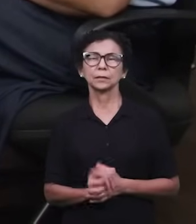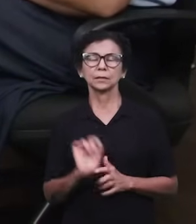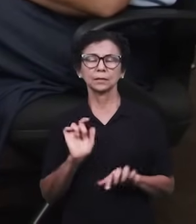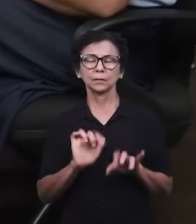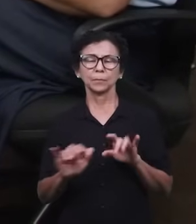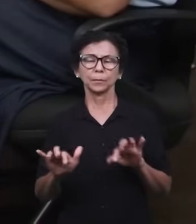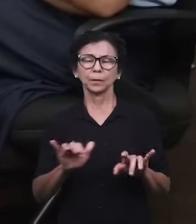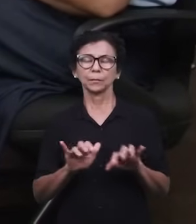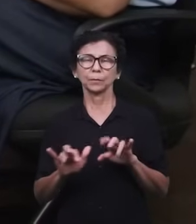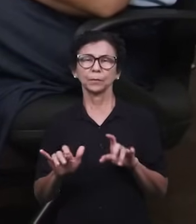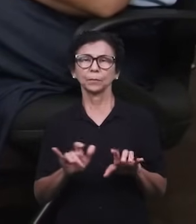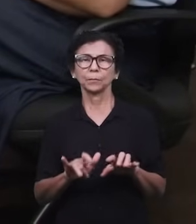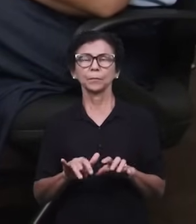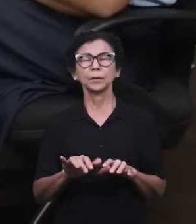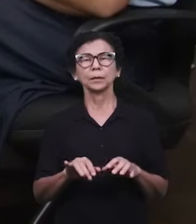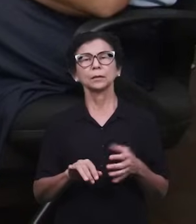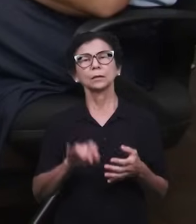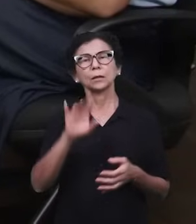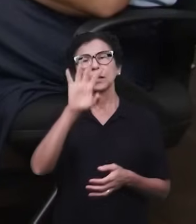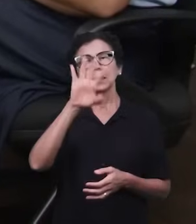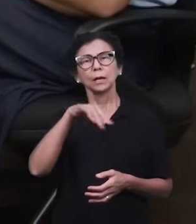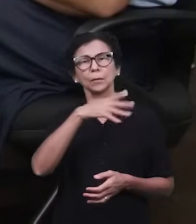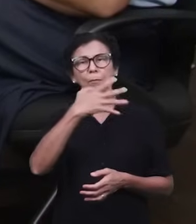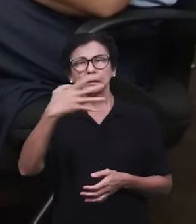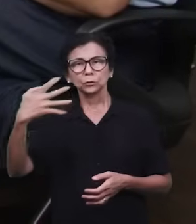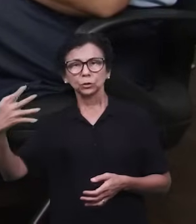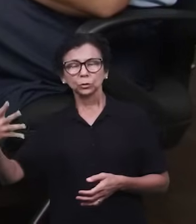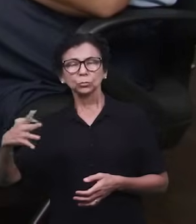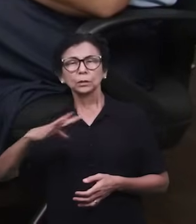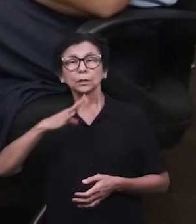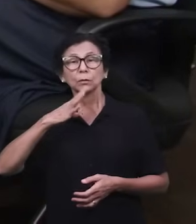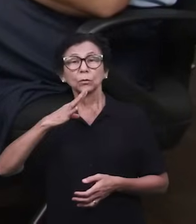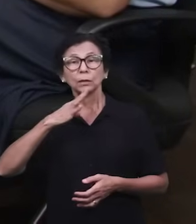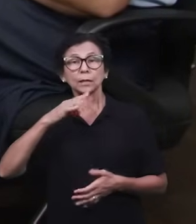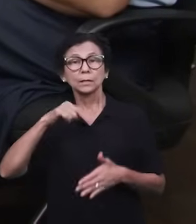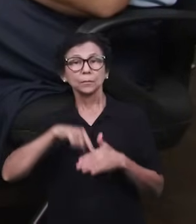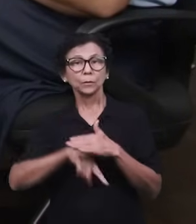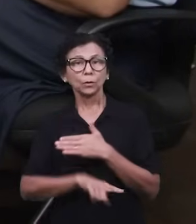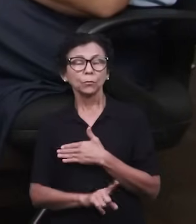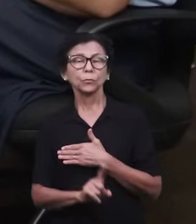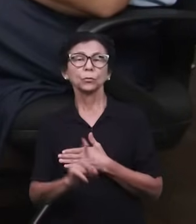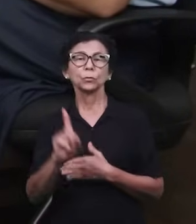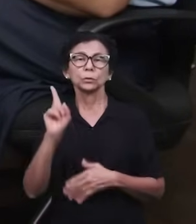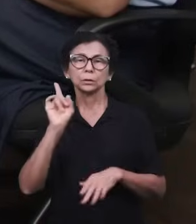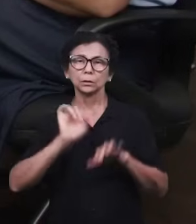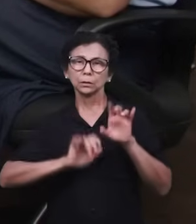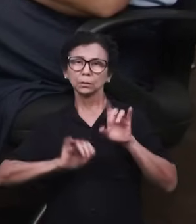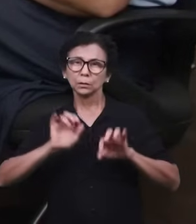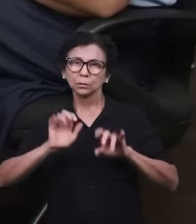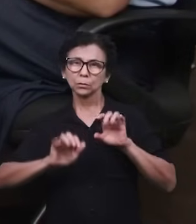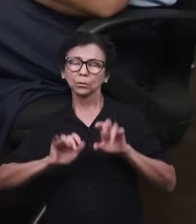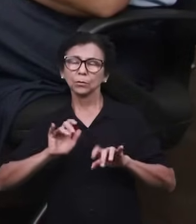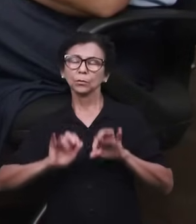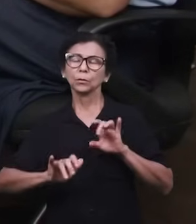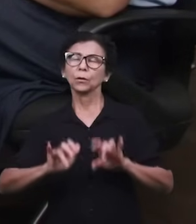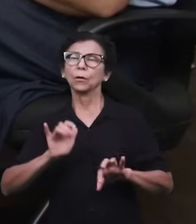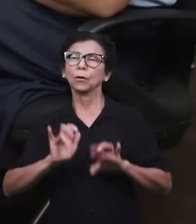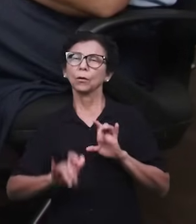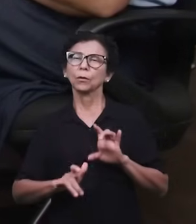nos recitais e nas apresentações da Sara, elas estão sempre assim, a presença do Senhor está